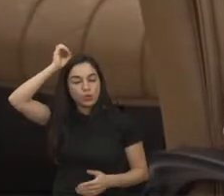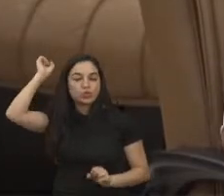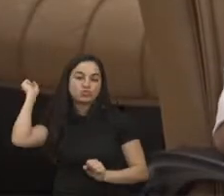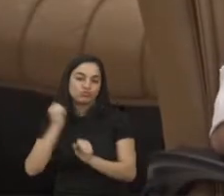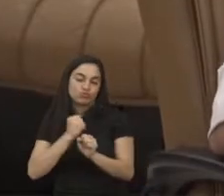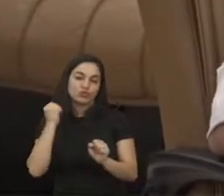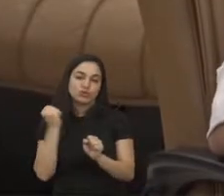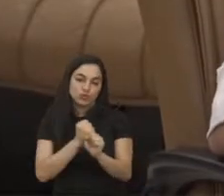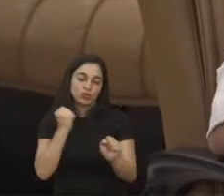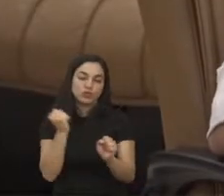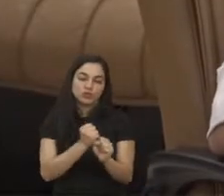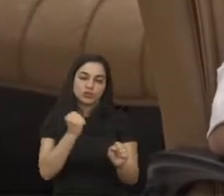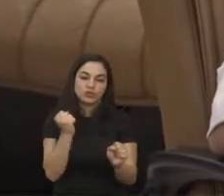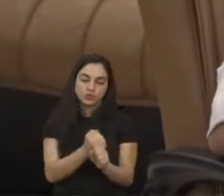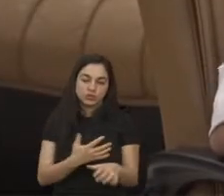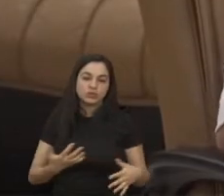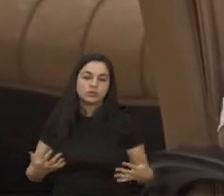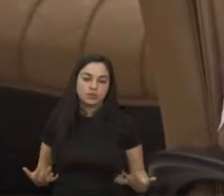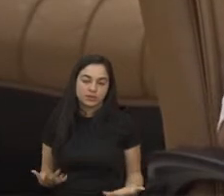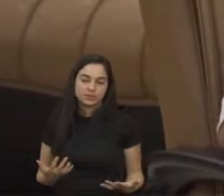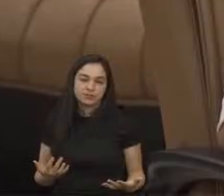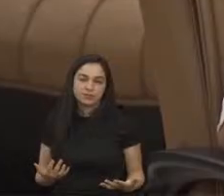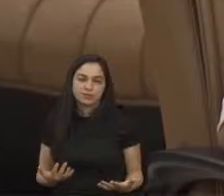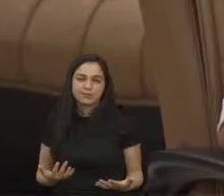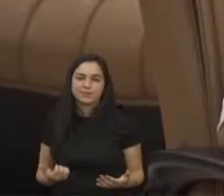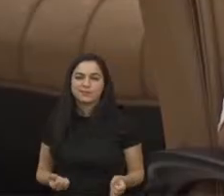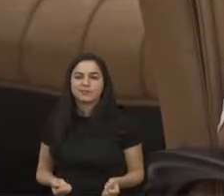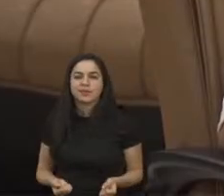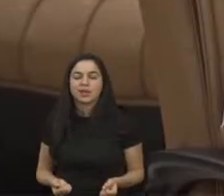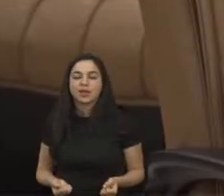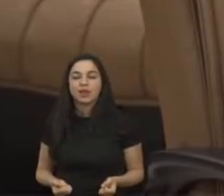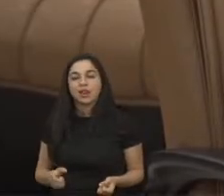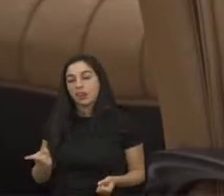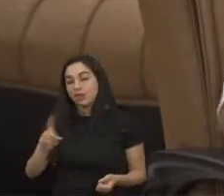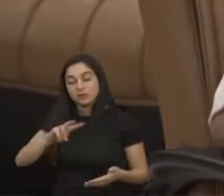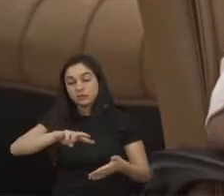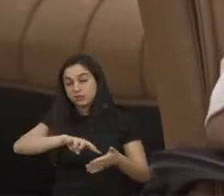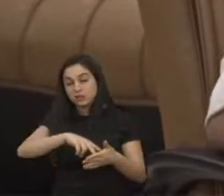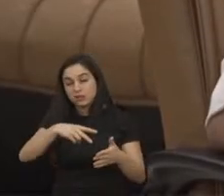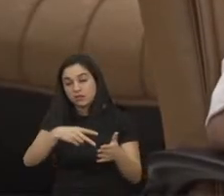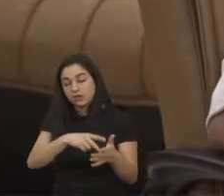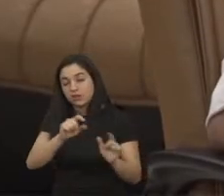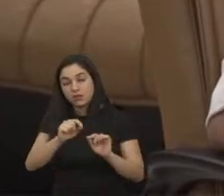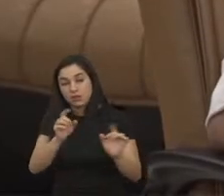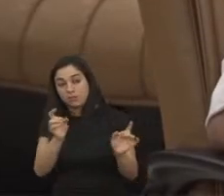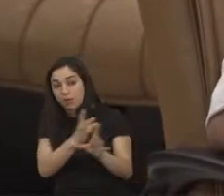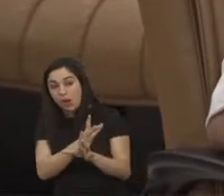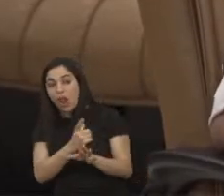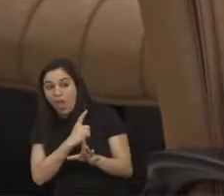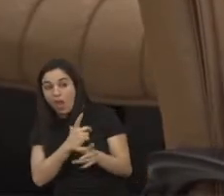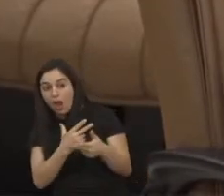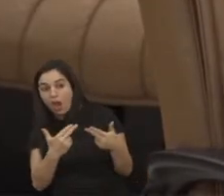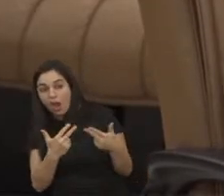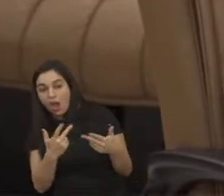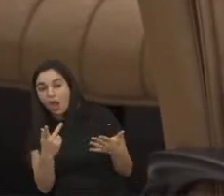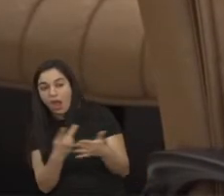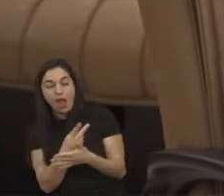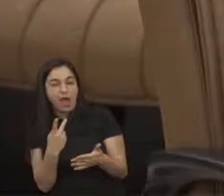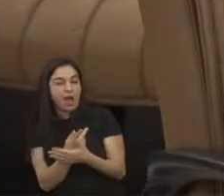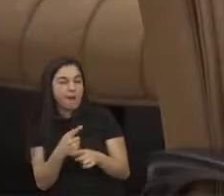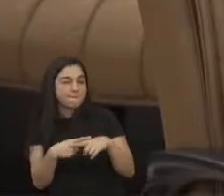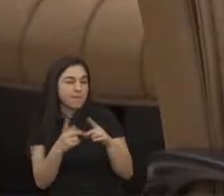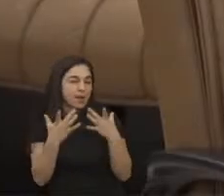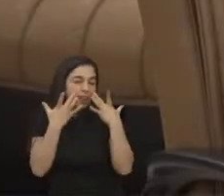E mais uma vez, isso não significa que de pronto tem alguma coisa de errado. Mas isso chama a atenção